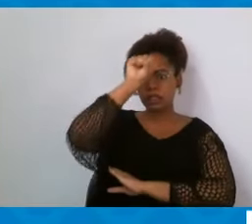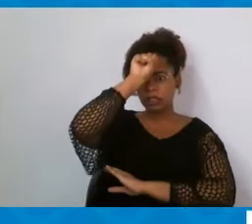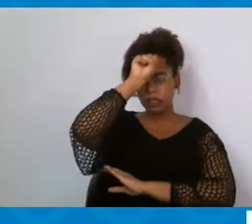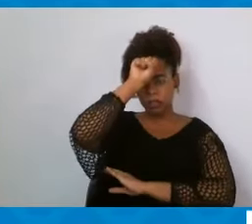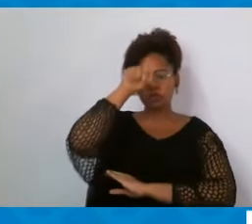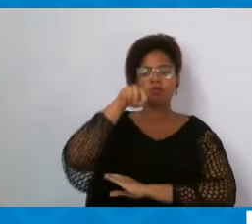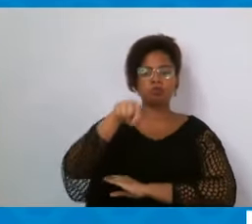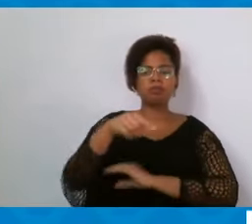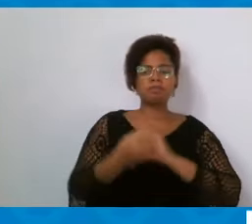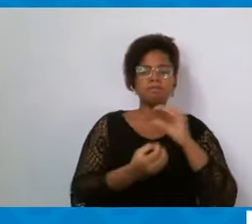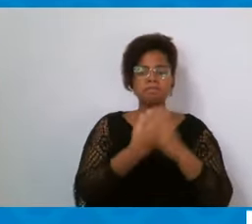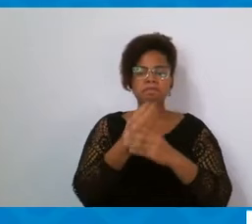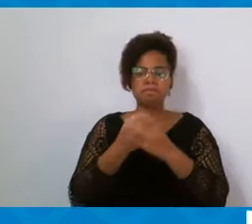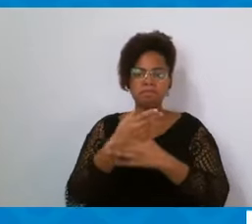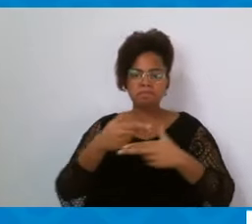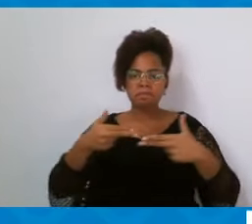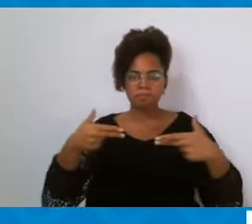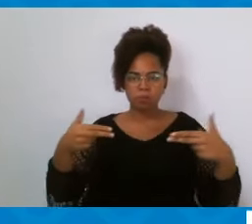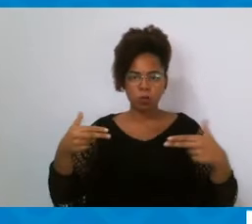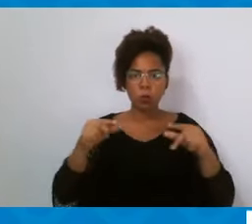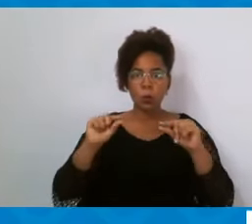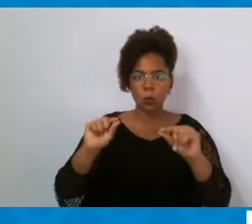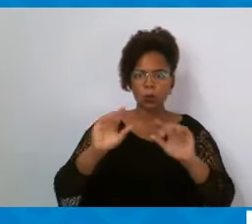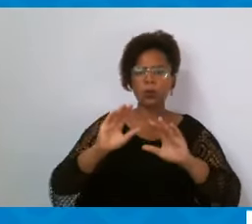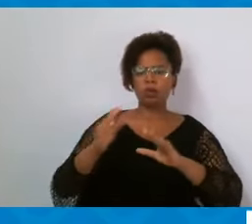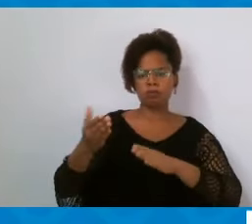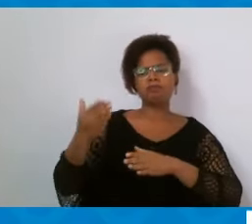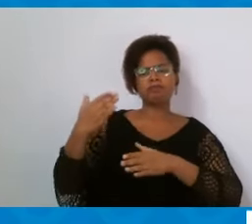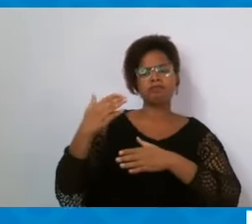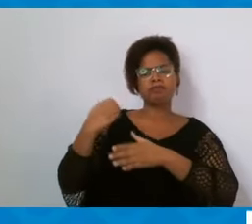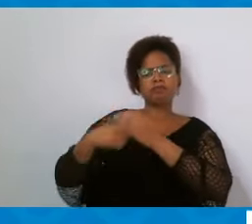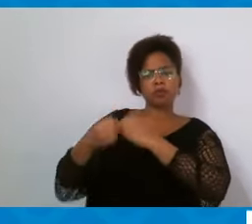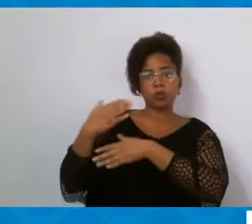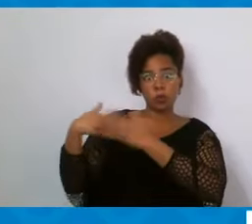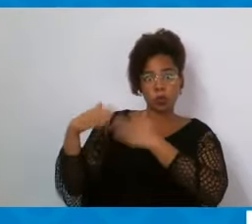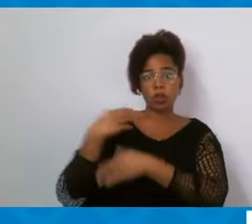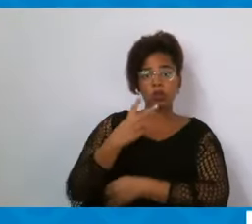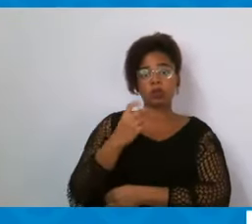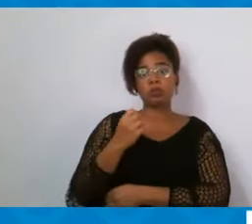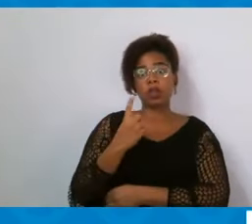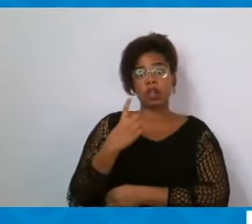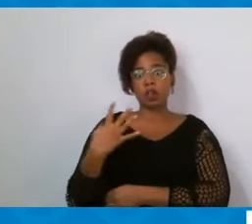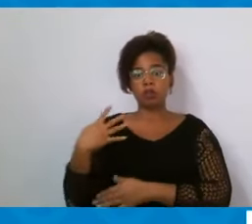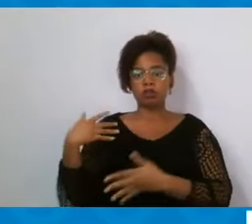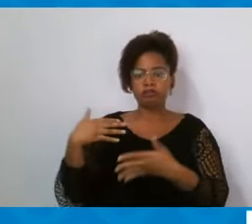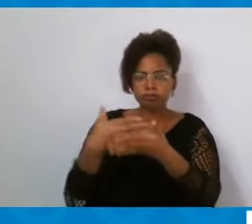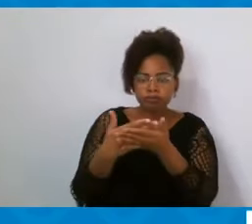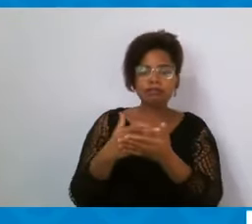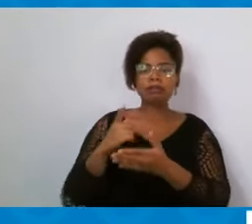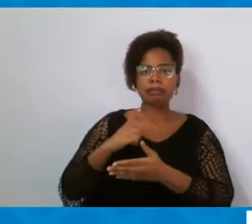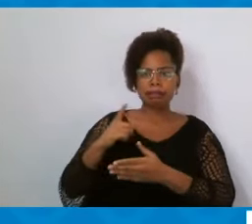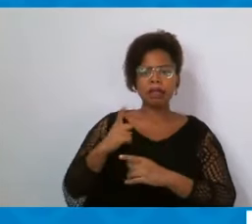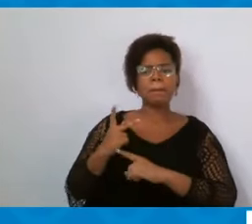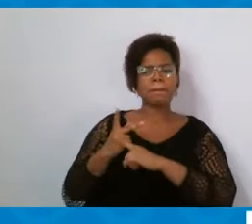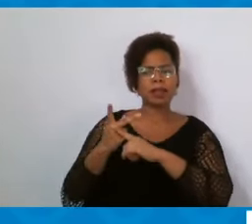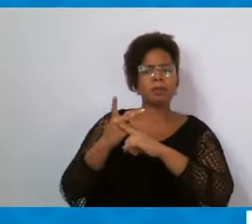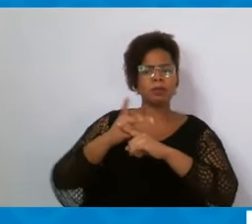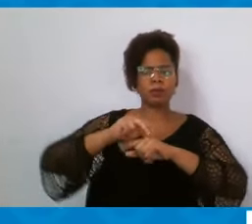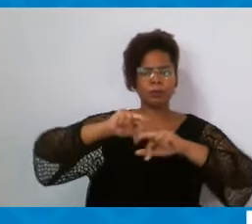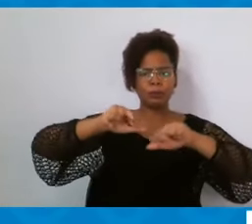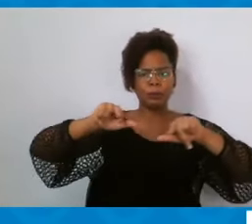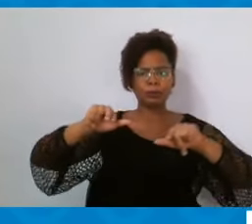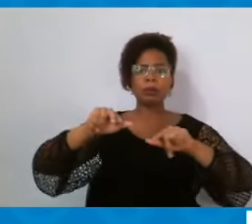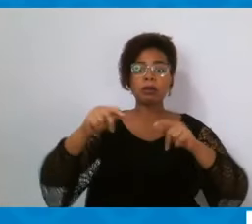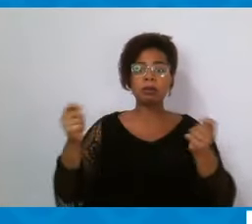que desde 2014 o prêmio estimula o desenvolvimento de soluções inovadoras para problemas reais,